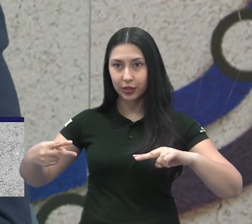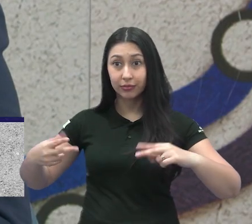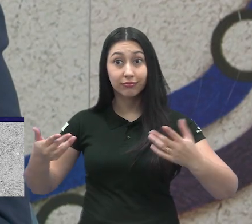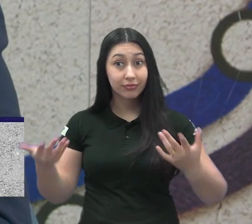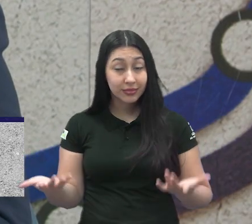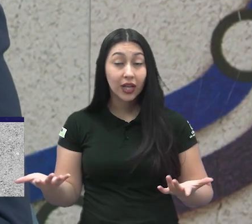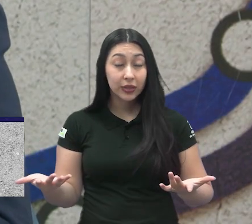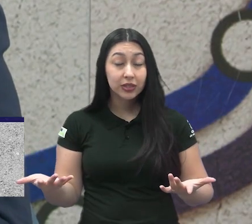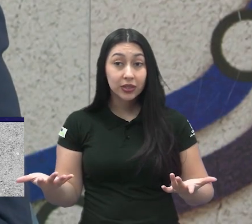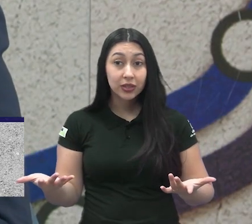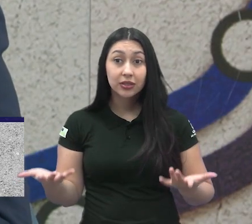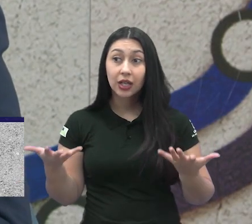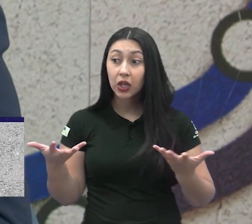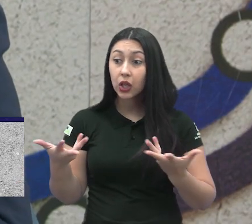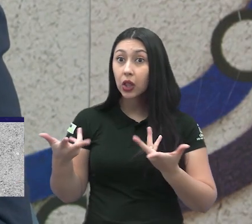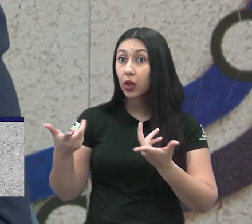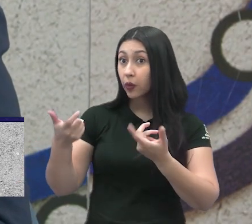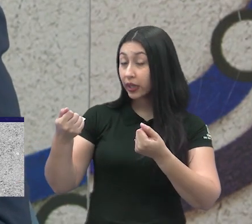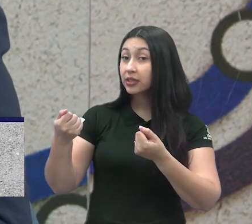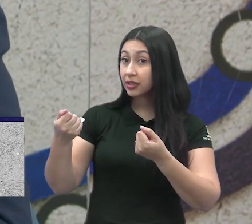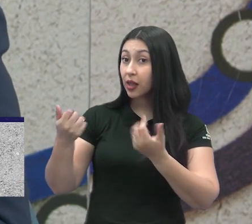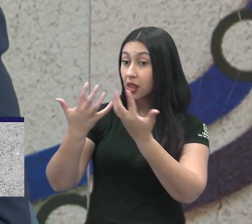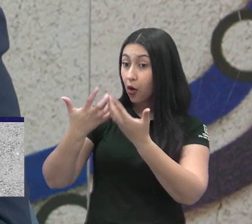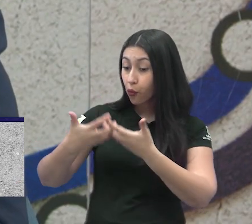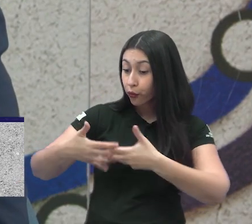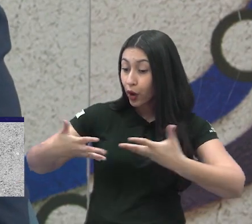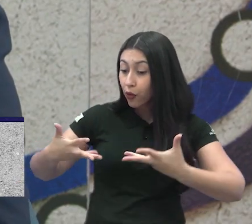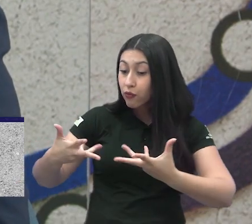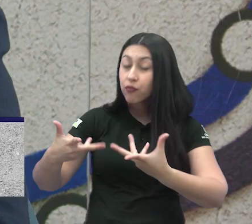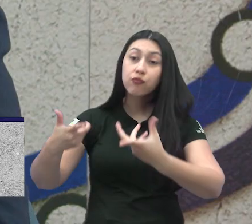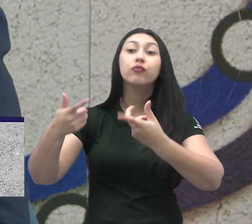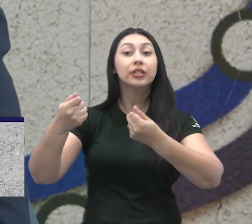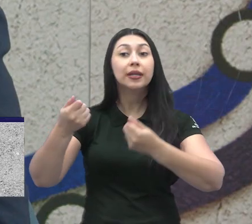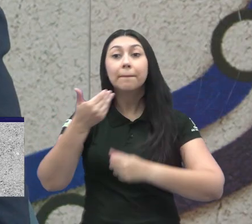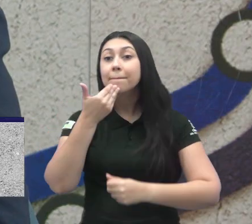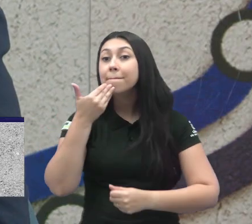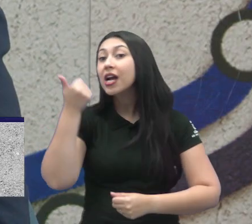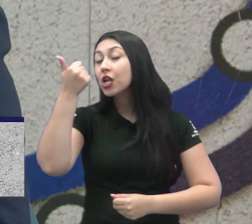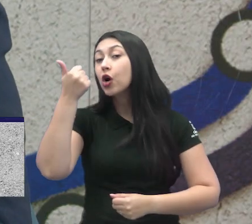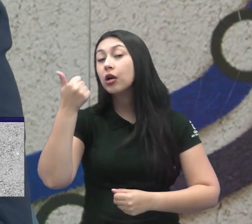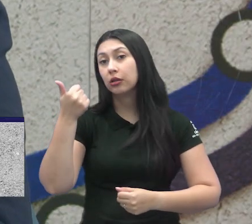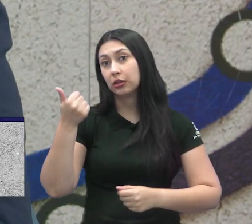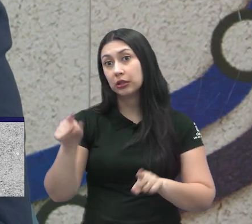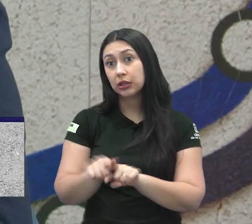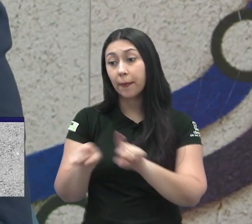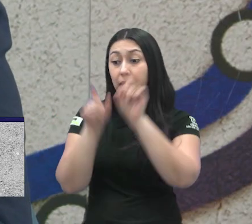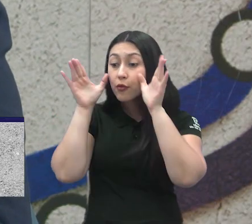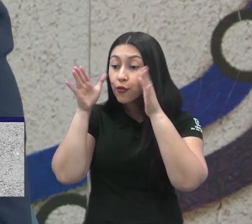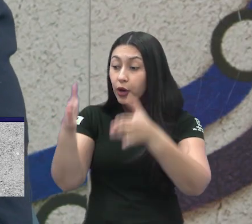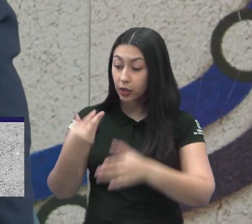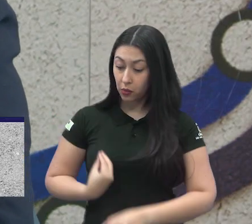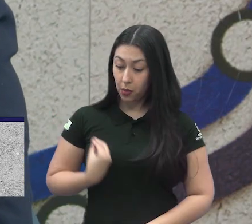Então, é isso, a eficiência, a zootecnia sempre em prol do bem-estar dos animais, porque a